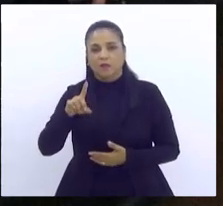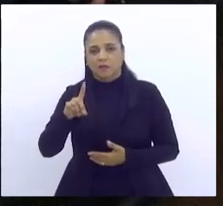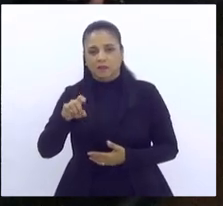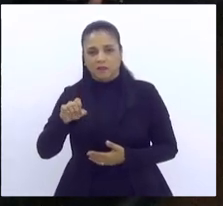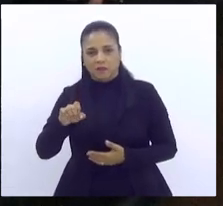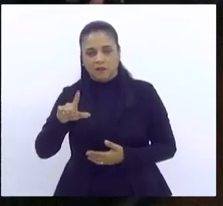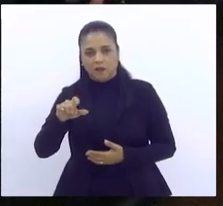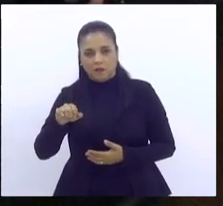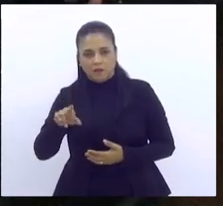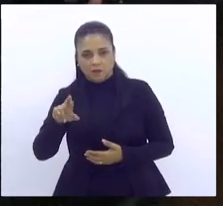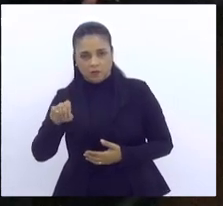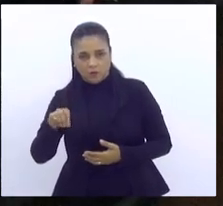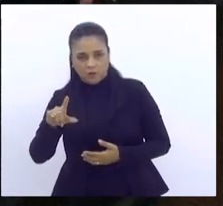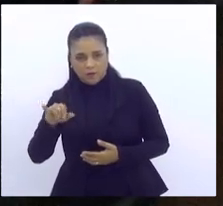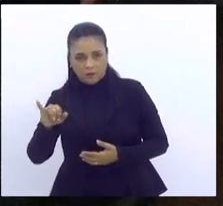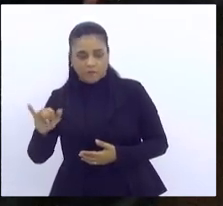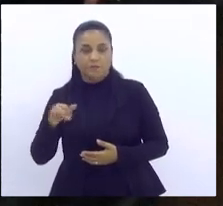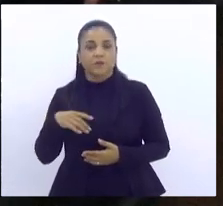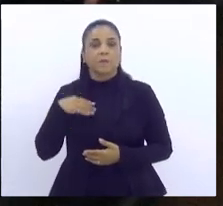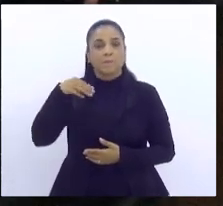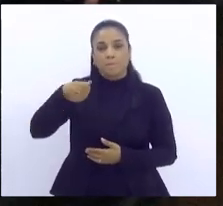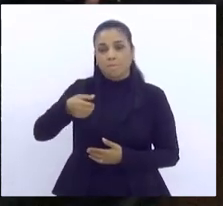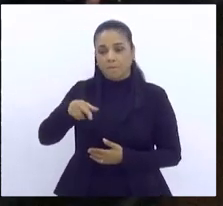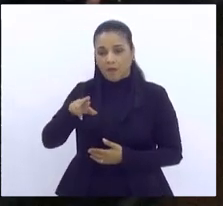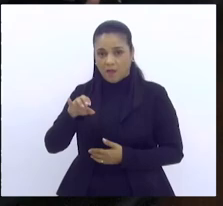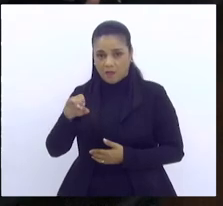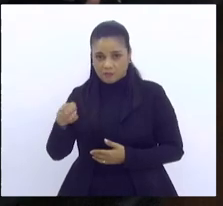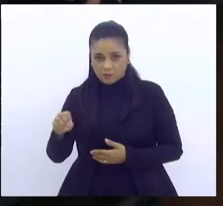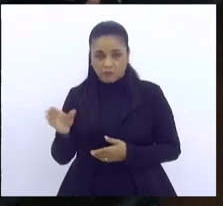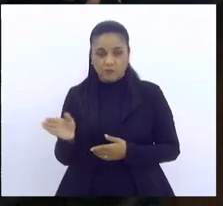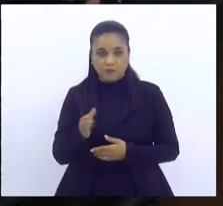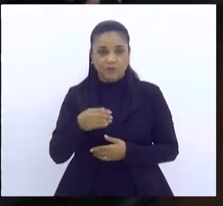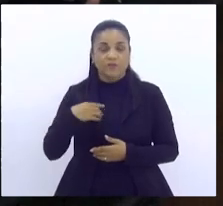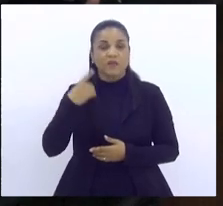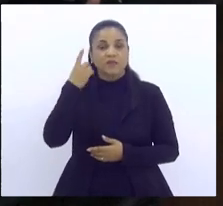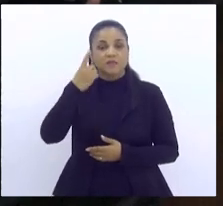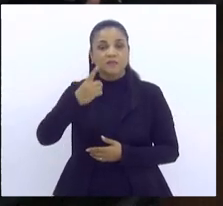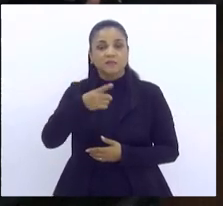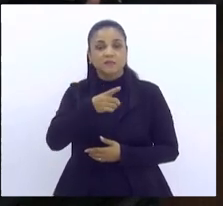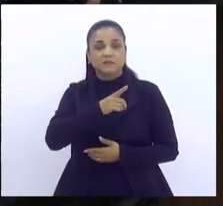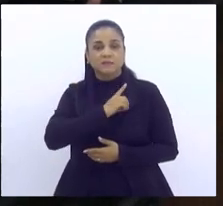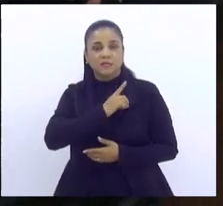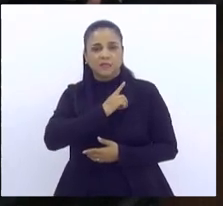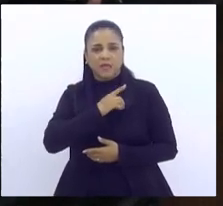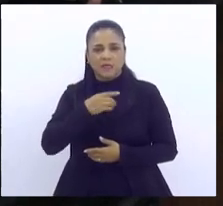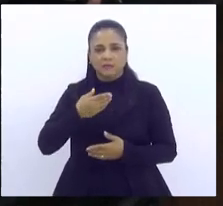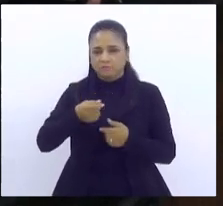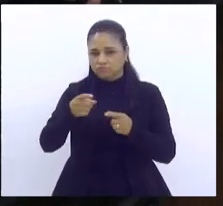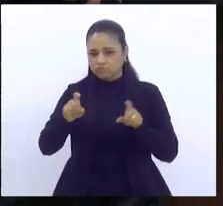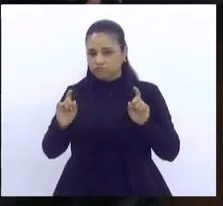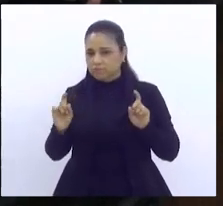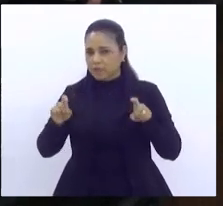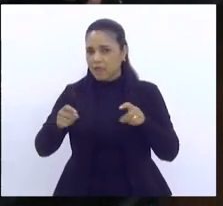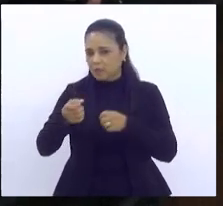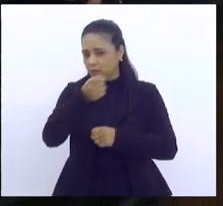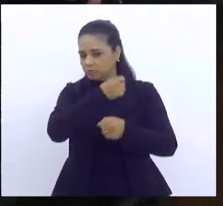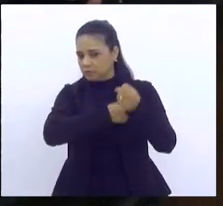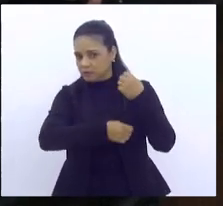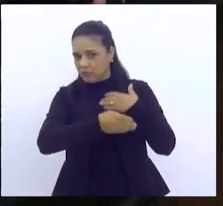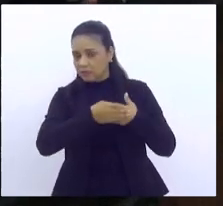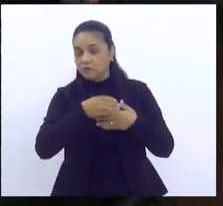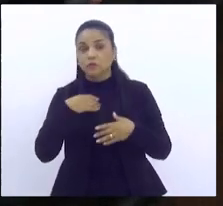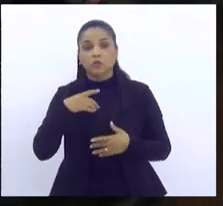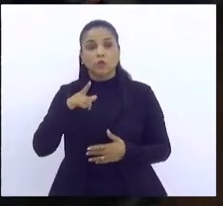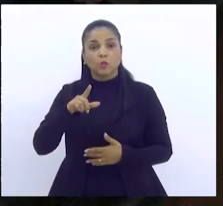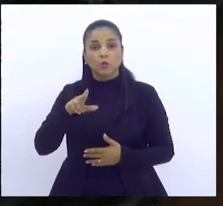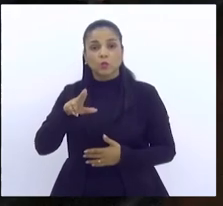teve seu carro alvejado, a nossa delegada, que eu me lembro do mandato passado, Lucinha,